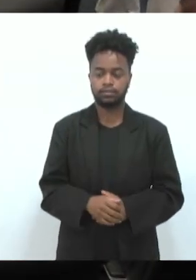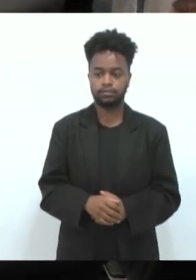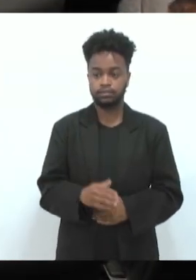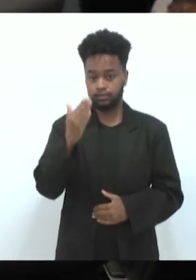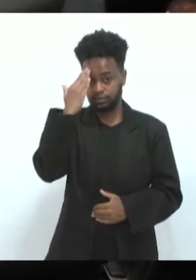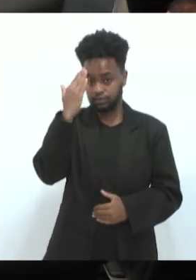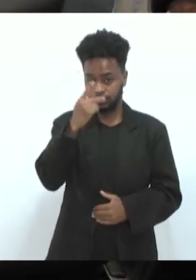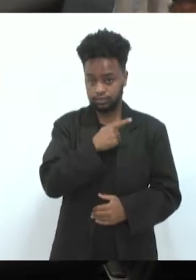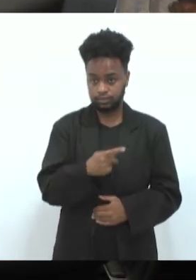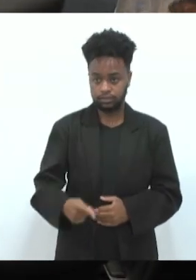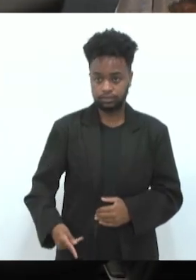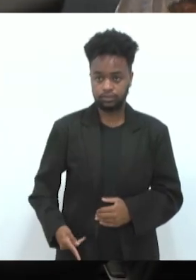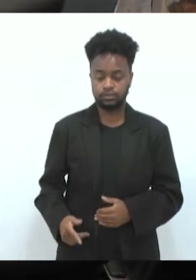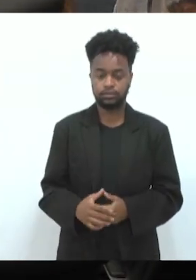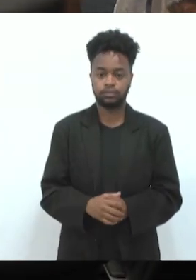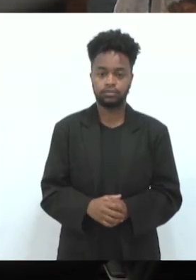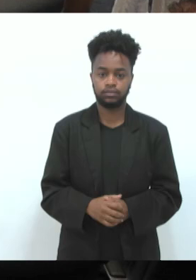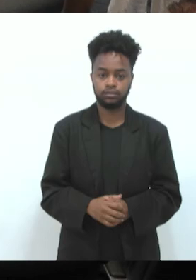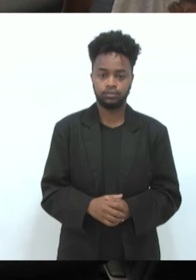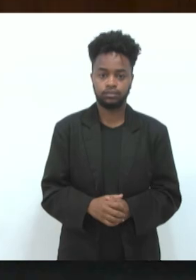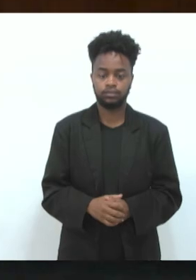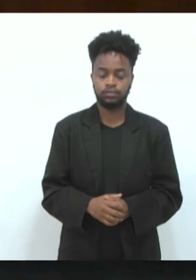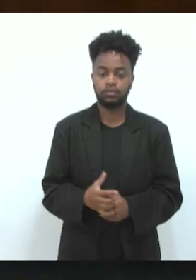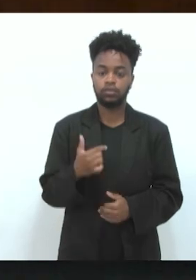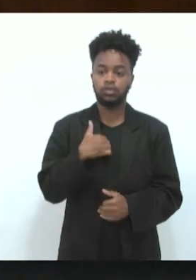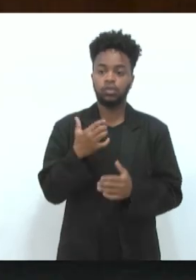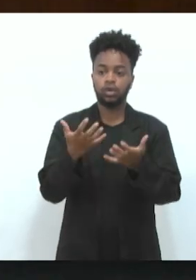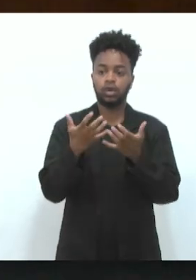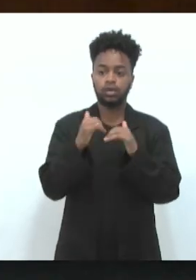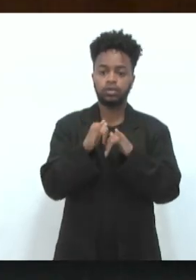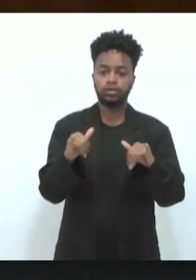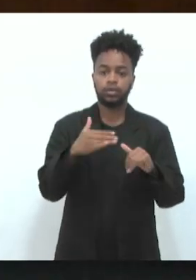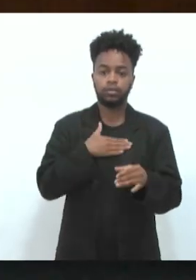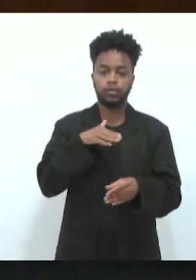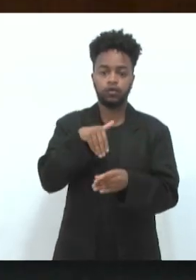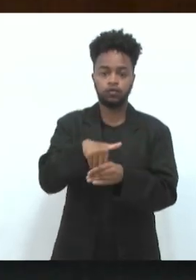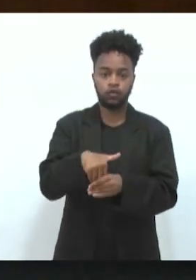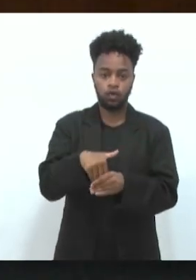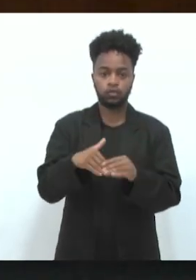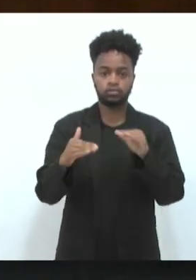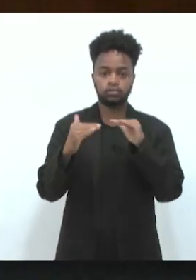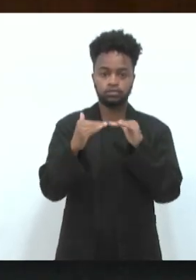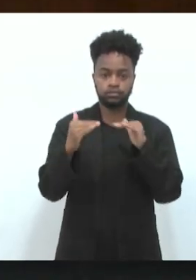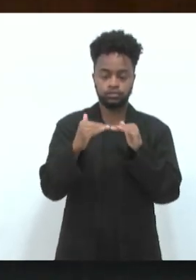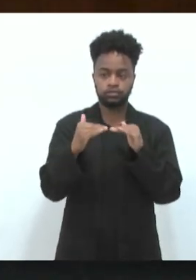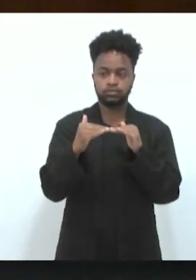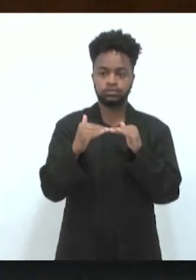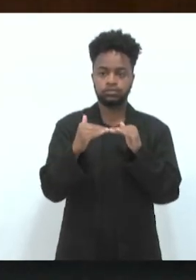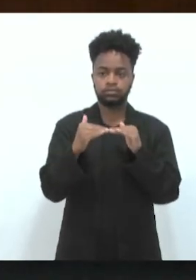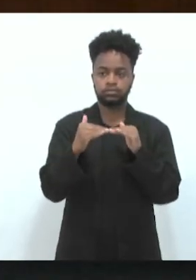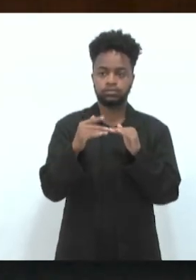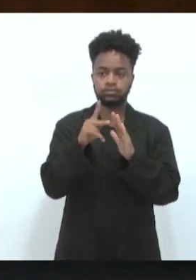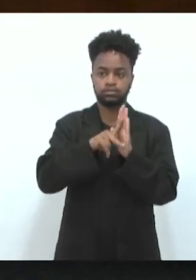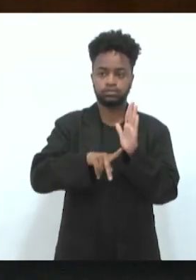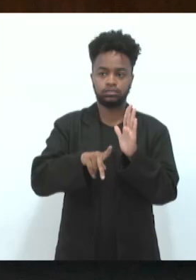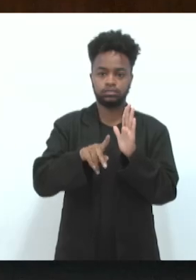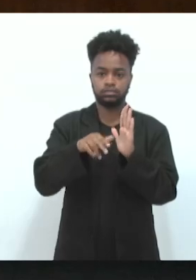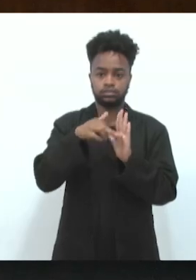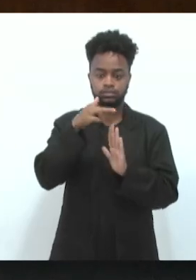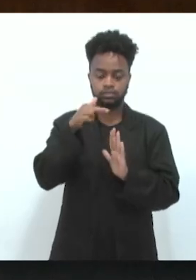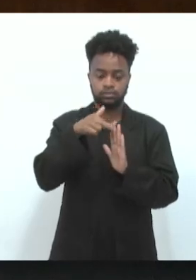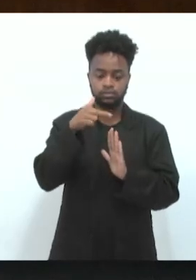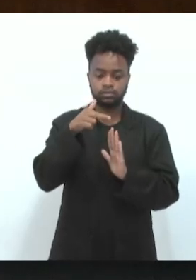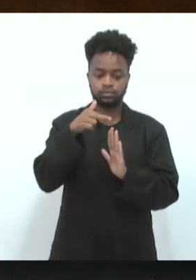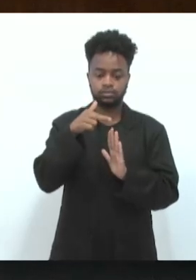Obrigada, presidente. Eu quero declarar meu voto totalmente favorável a esse projeto de